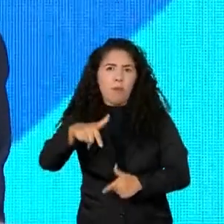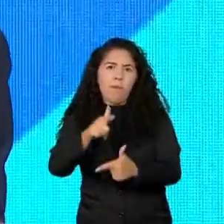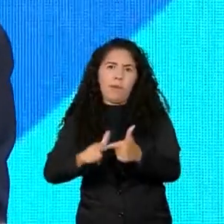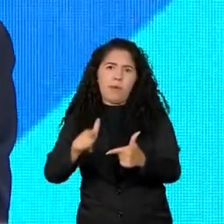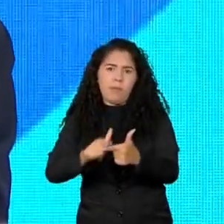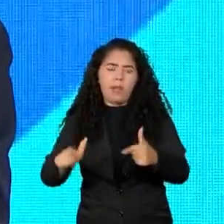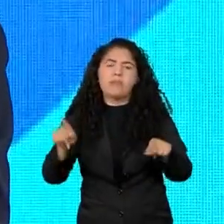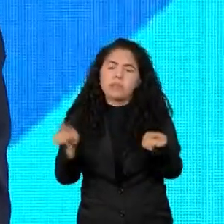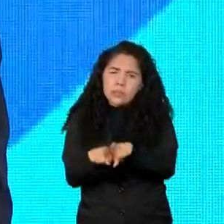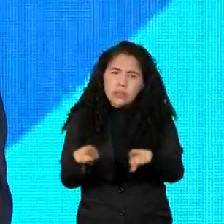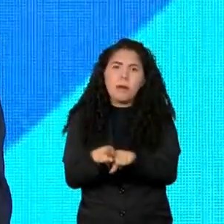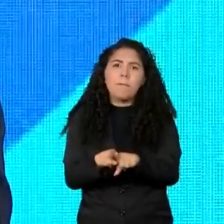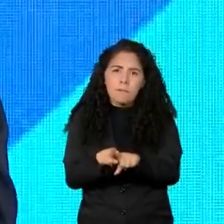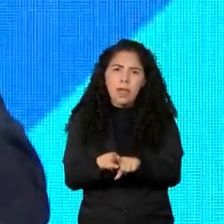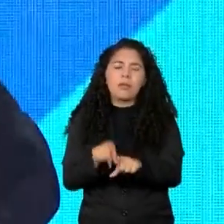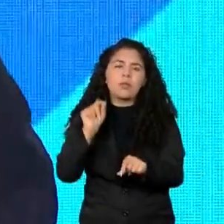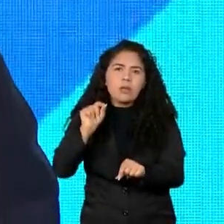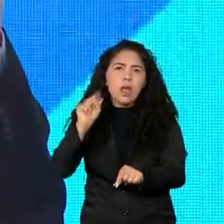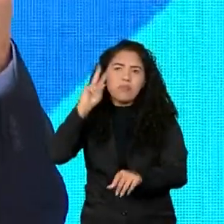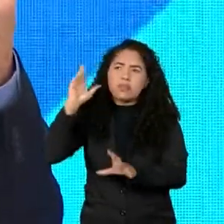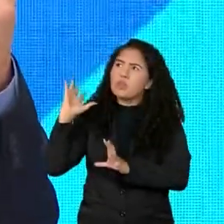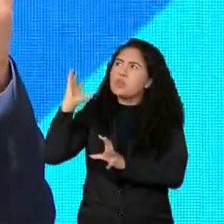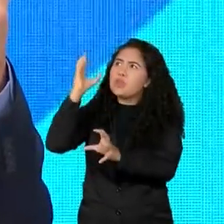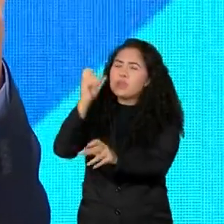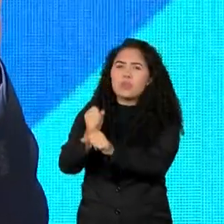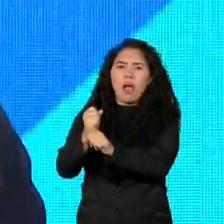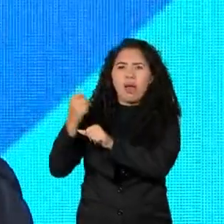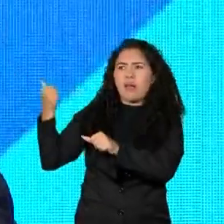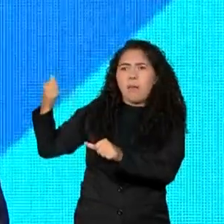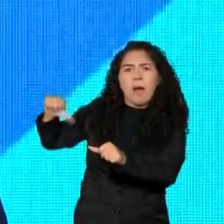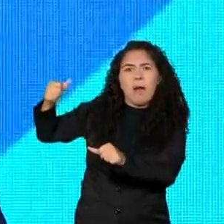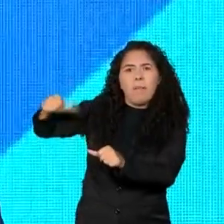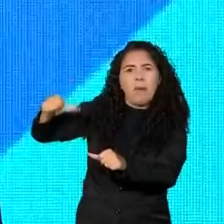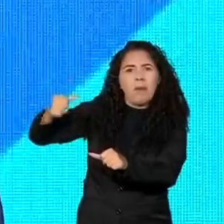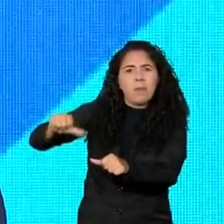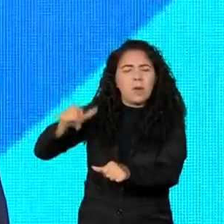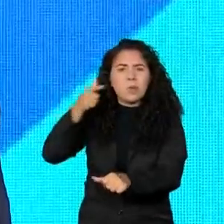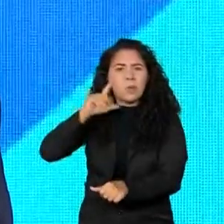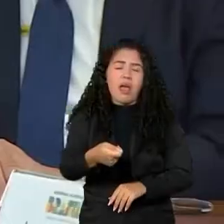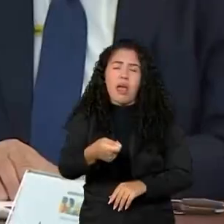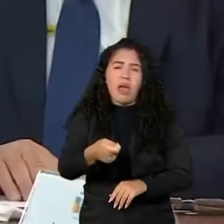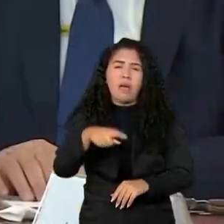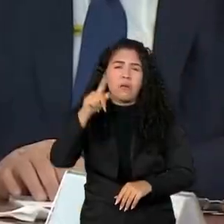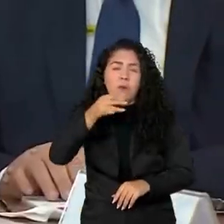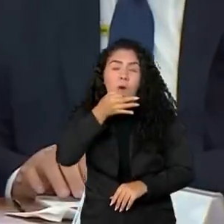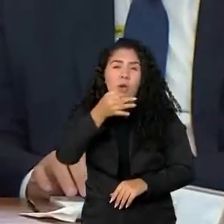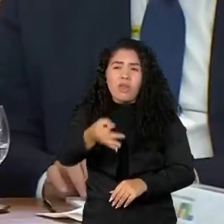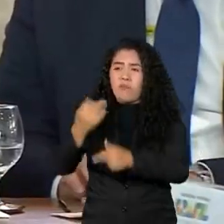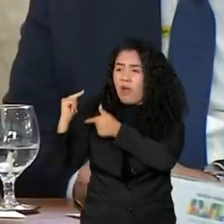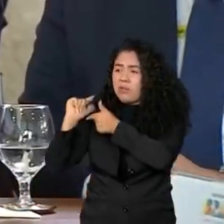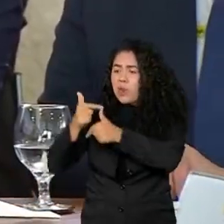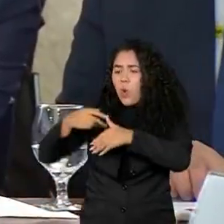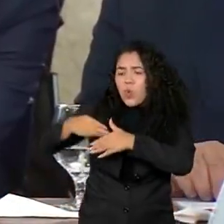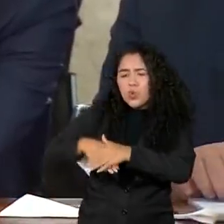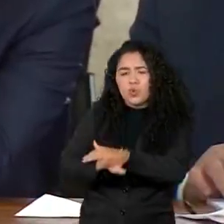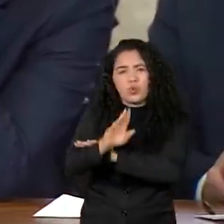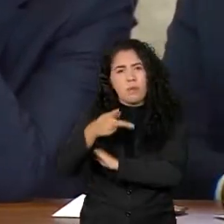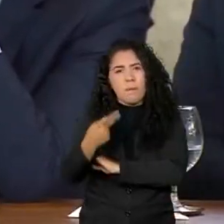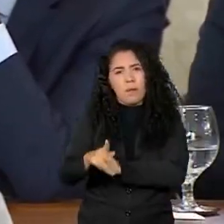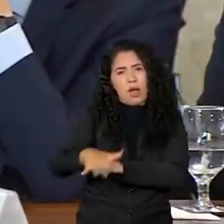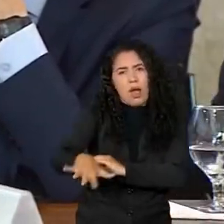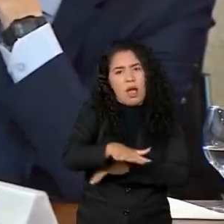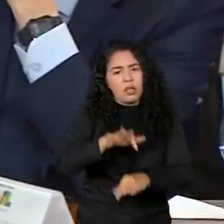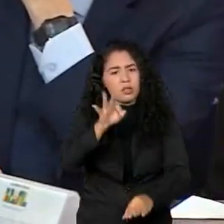e superar o histórico de tragédias mal resolvidas na história brasileira. Nós precisávamos estabelecer